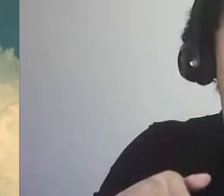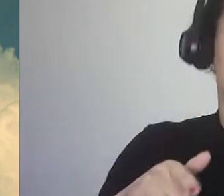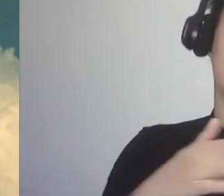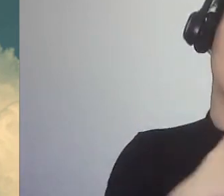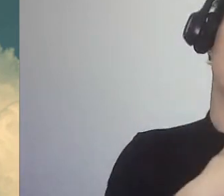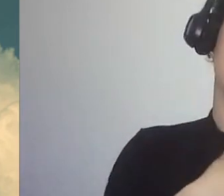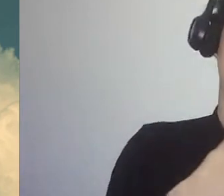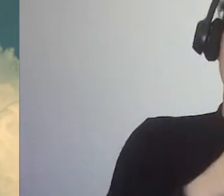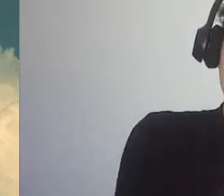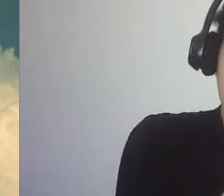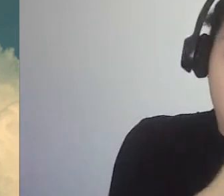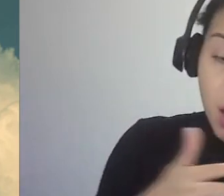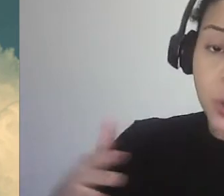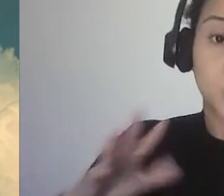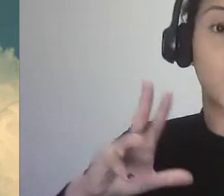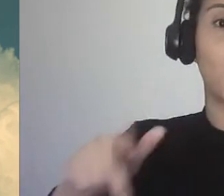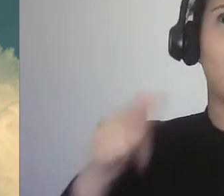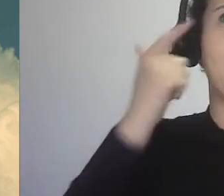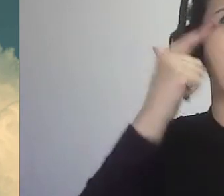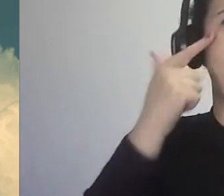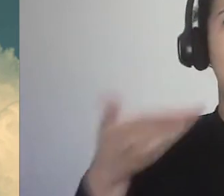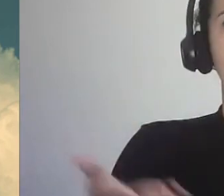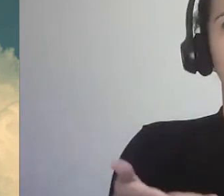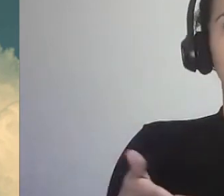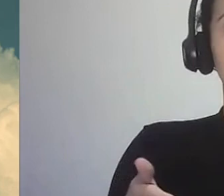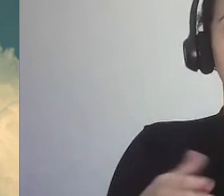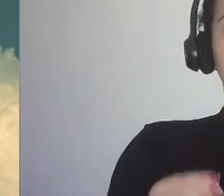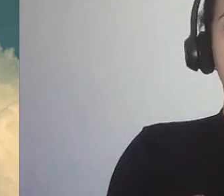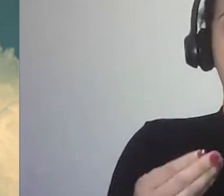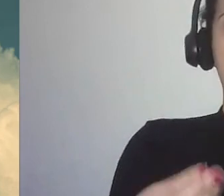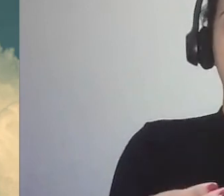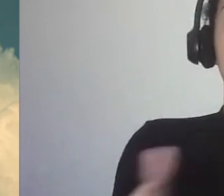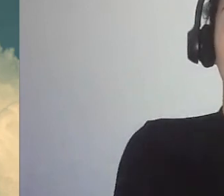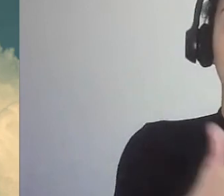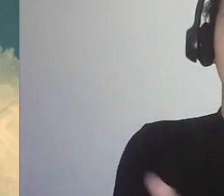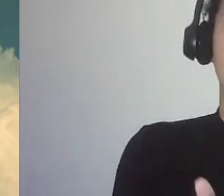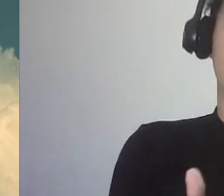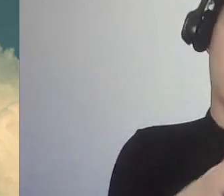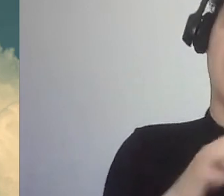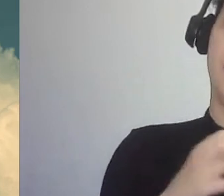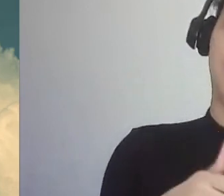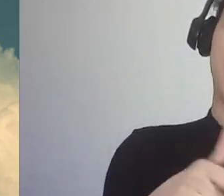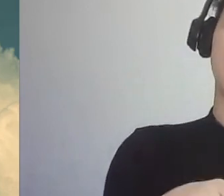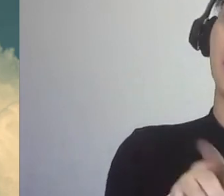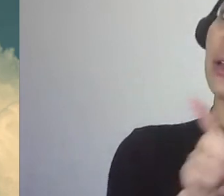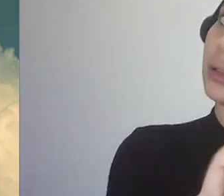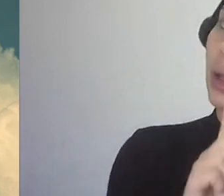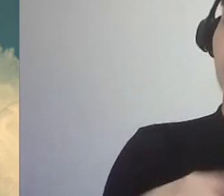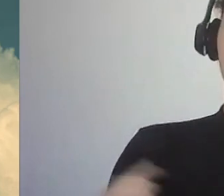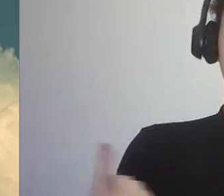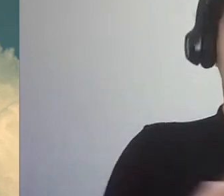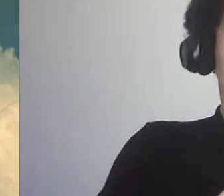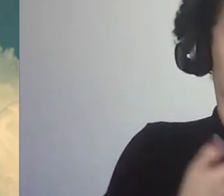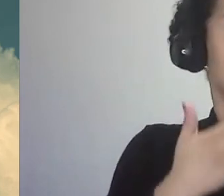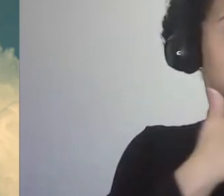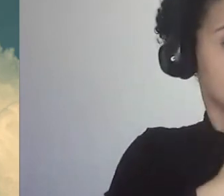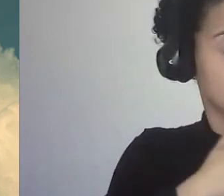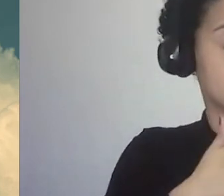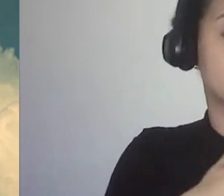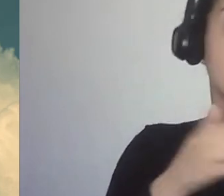contrário via de regra a responsabilidade do time essa na hora que o software para produção porque está me diz como que eu vou colocar a